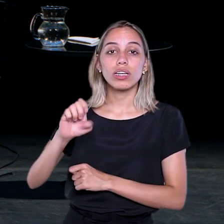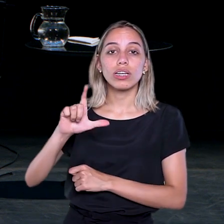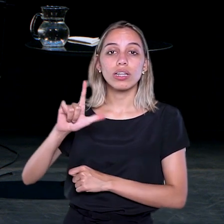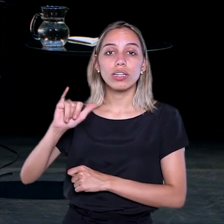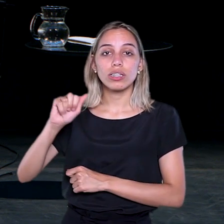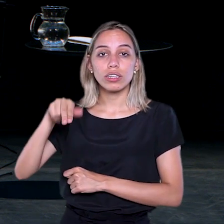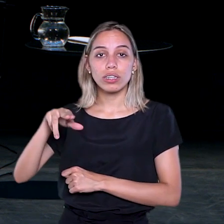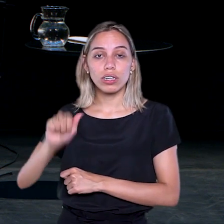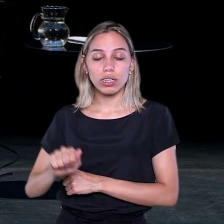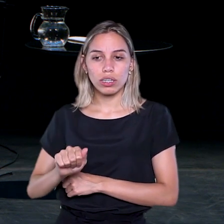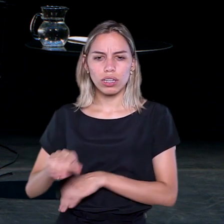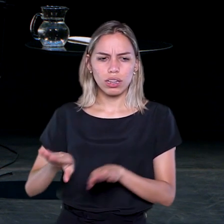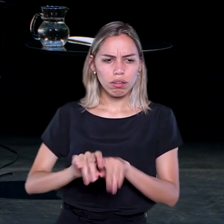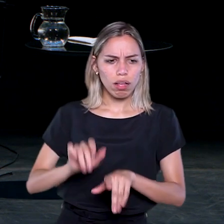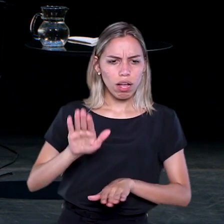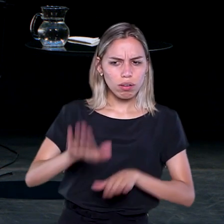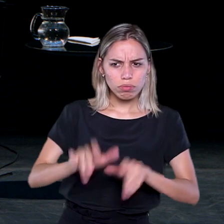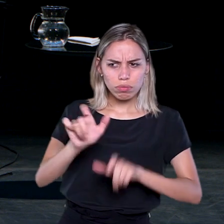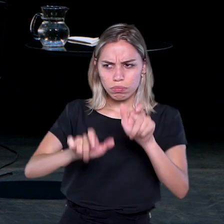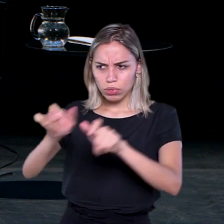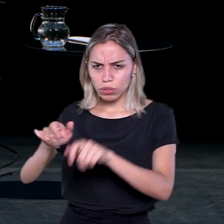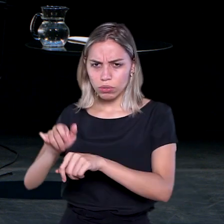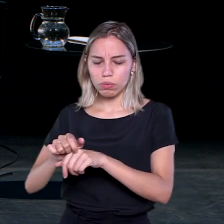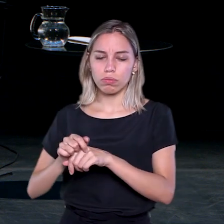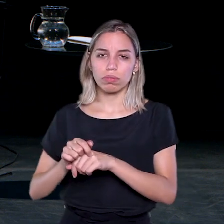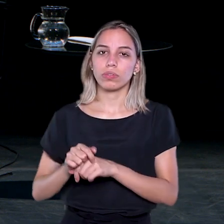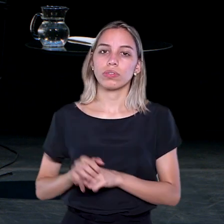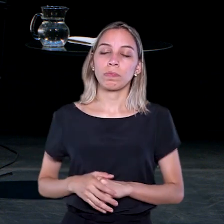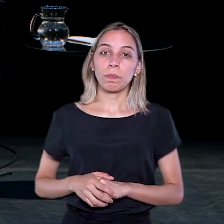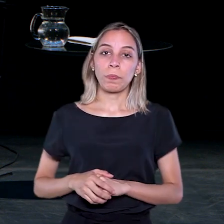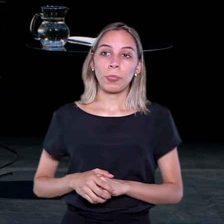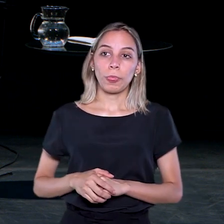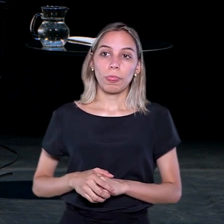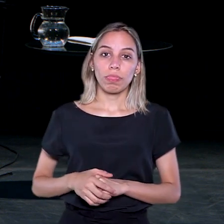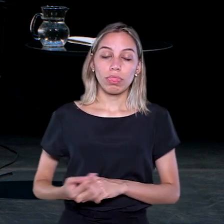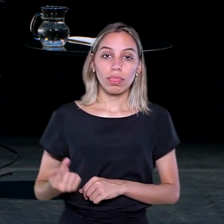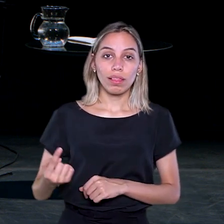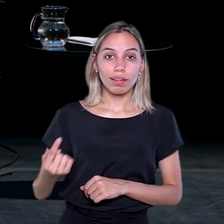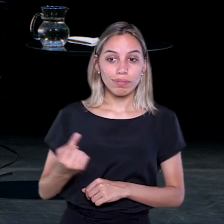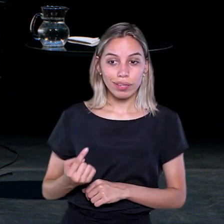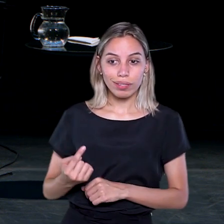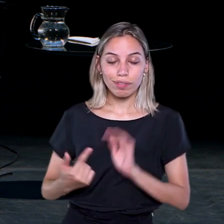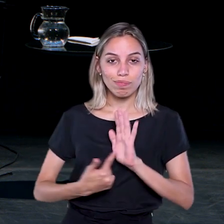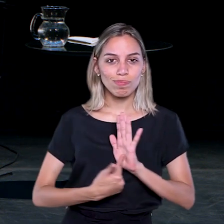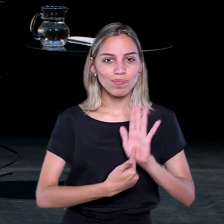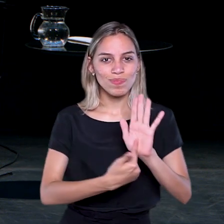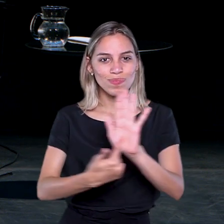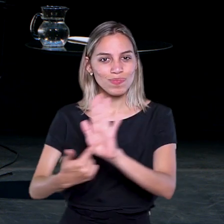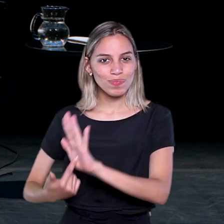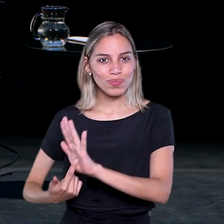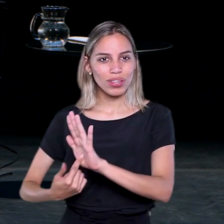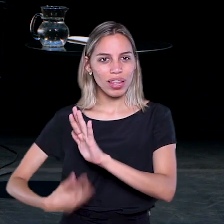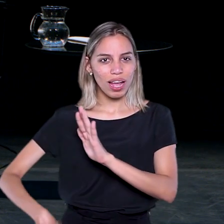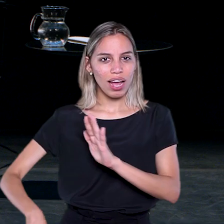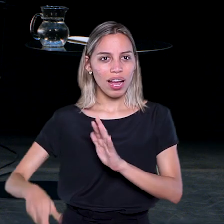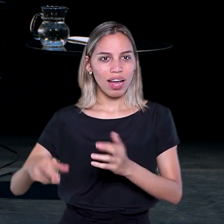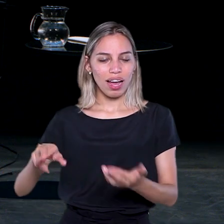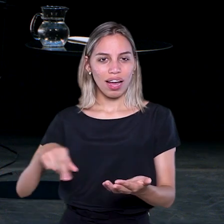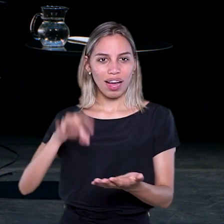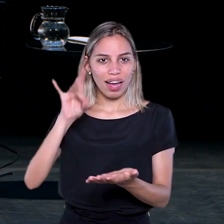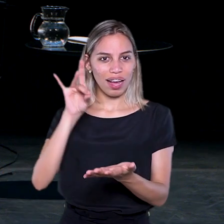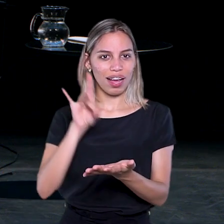debate, uma sequência de pessoas que trouxeram para cá a realidade nesse campo, mas do ponto